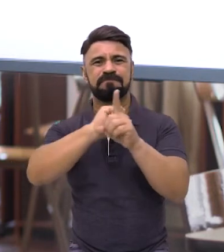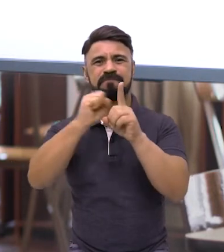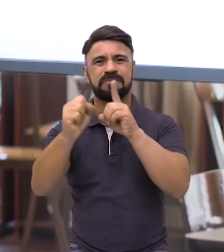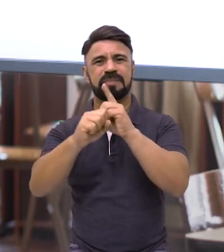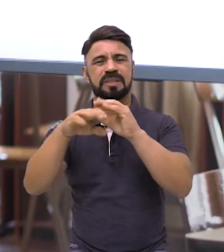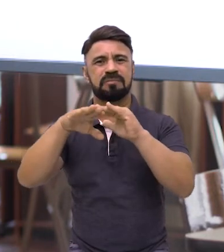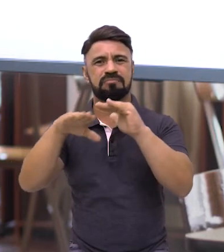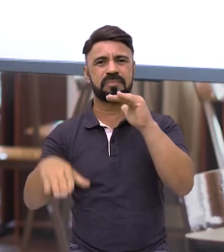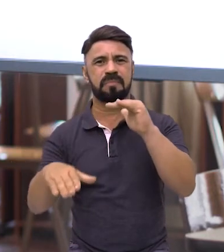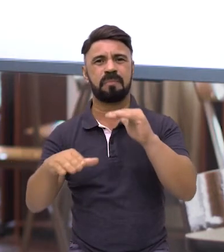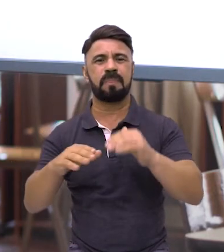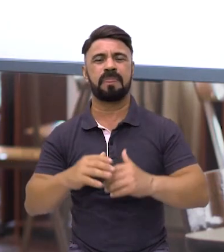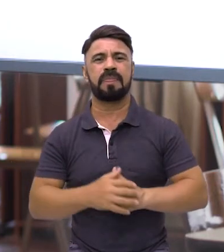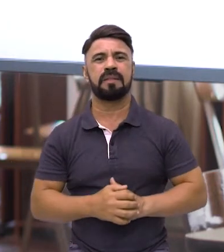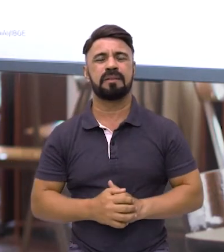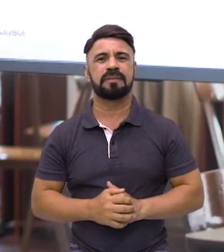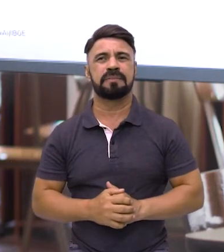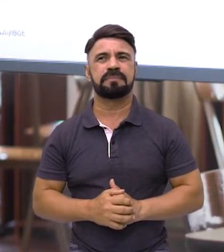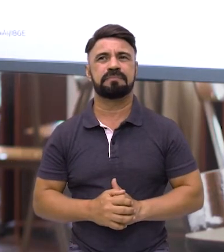urbano.